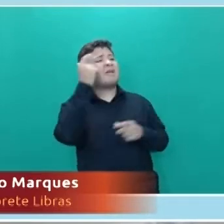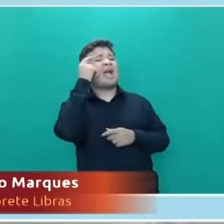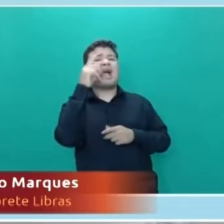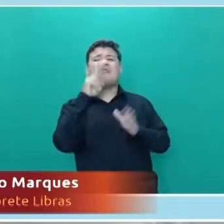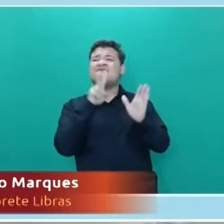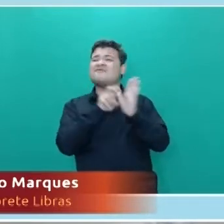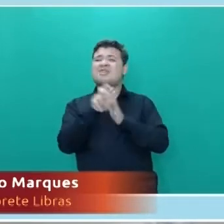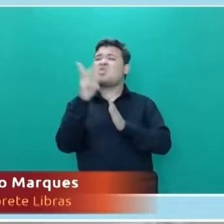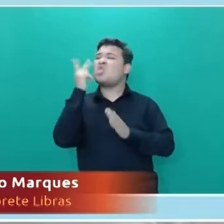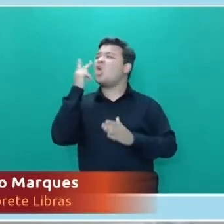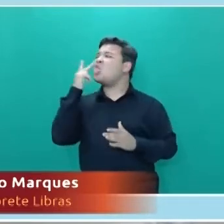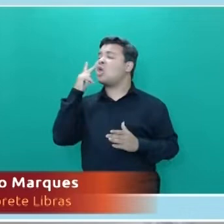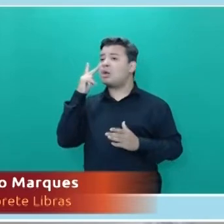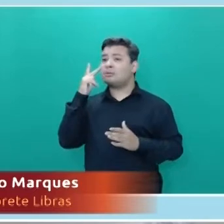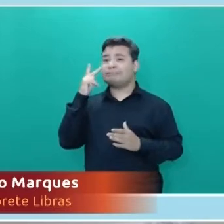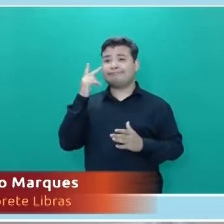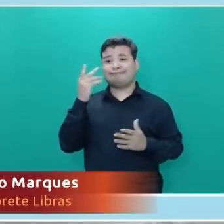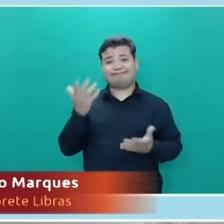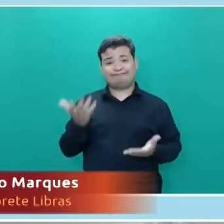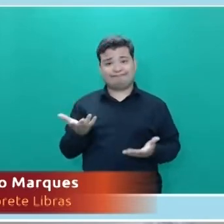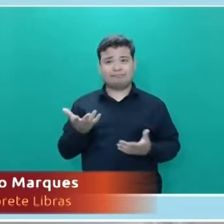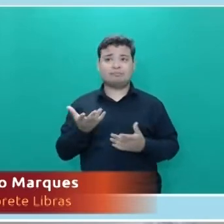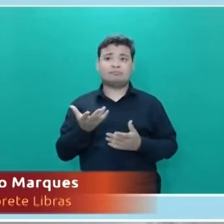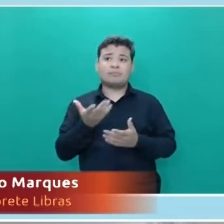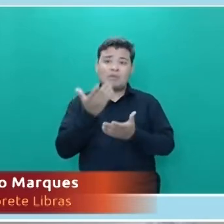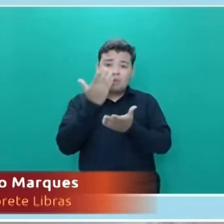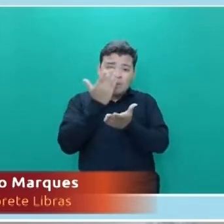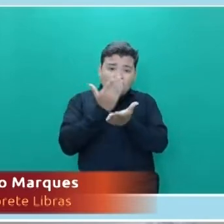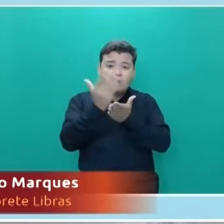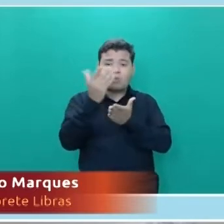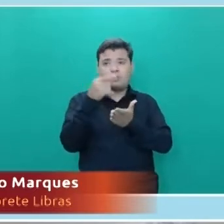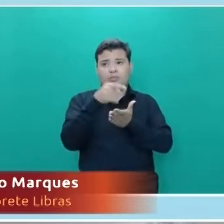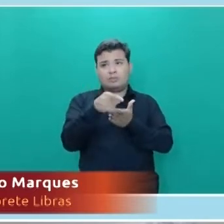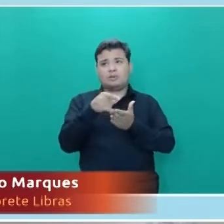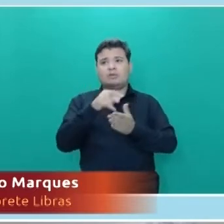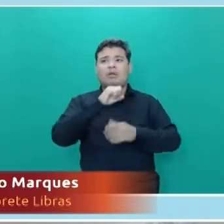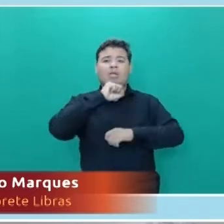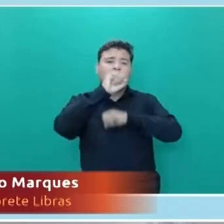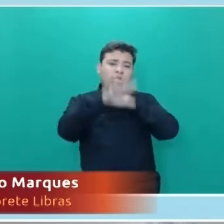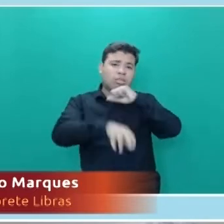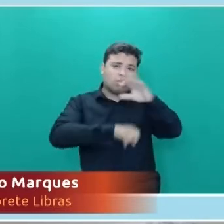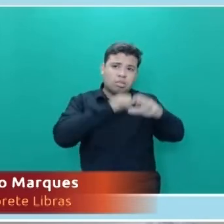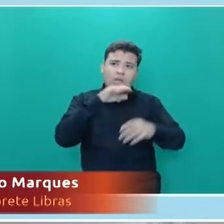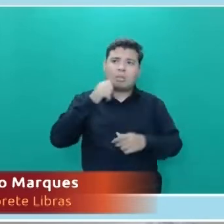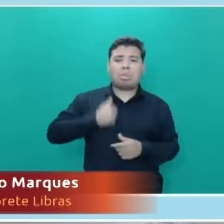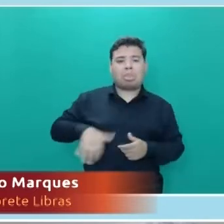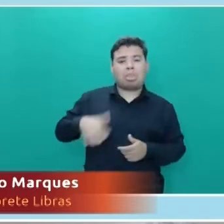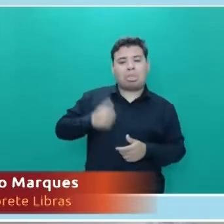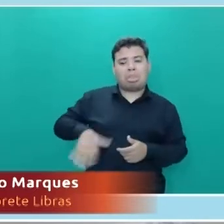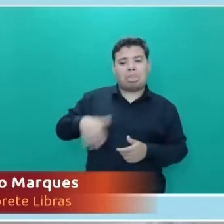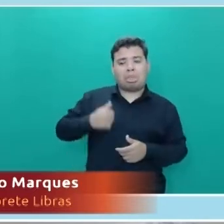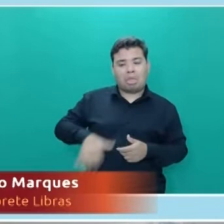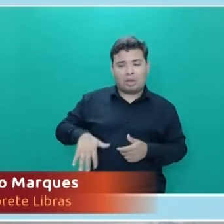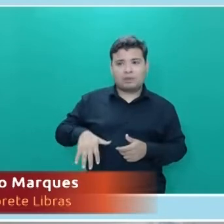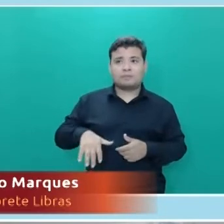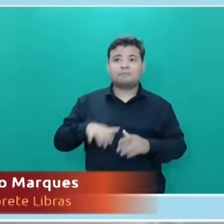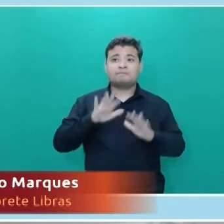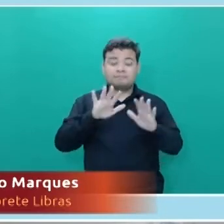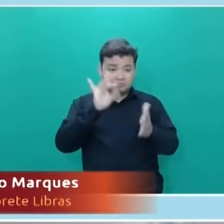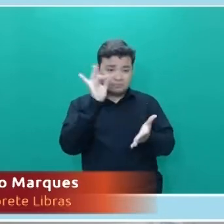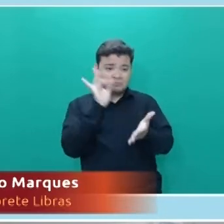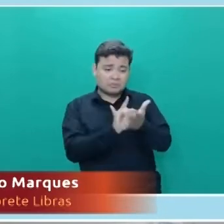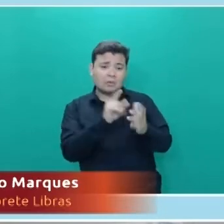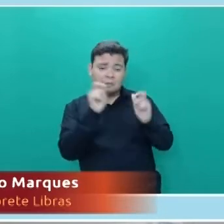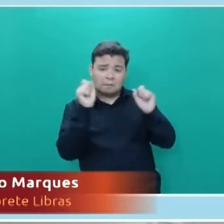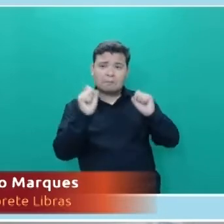Começar apenas com vômito e diarreia e ser aí o poliovírus humano. Então, é uma doença de fácil contágio e